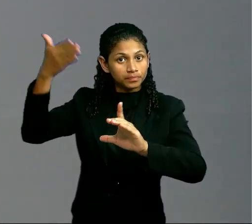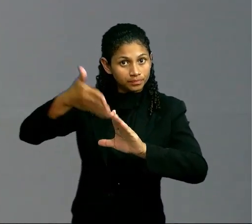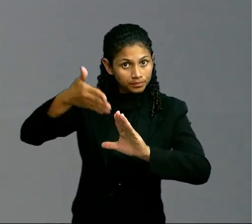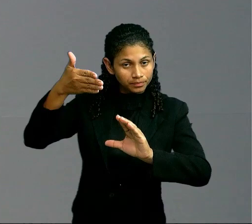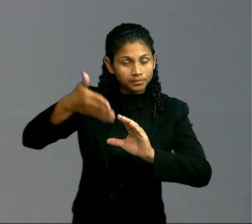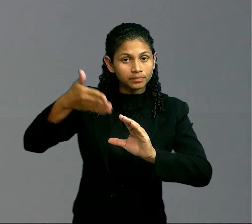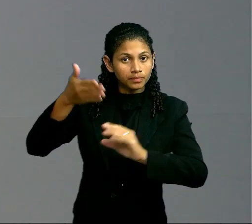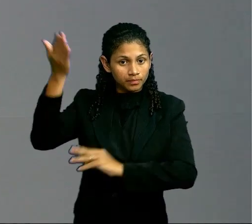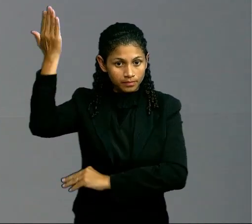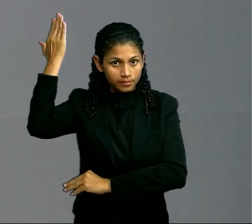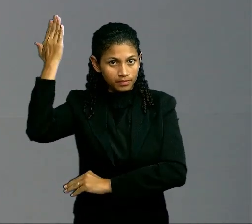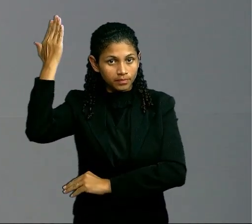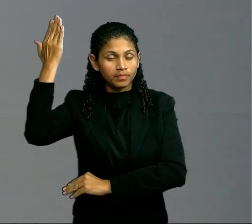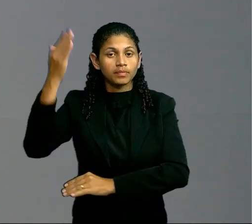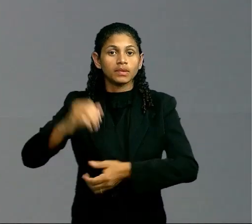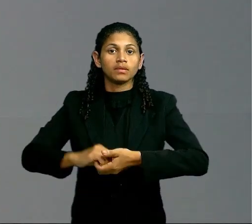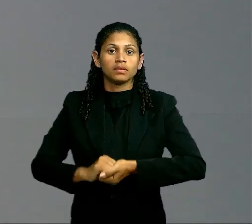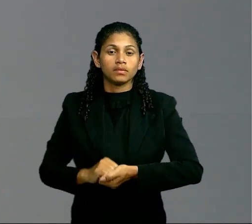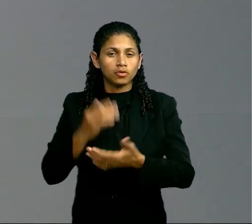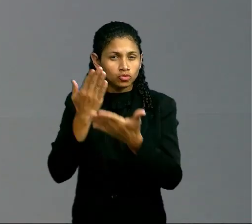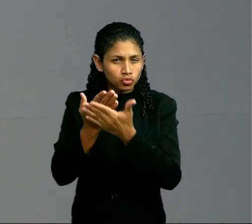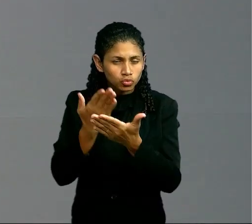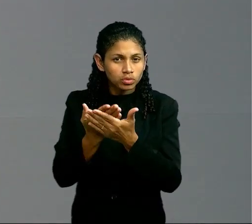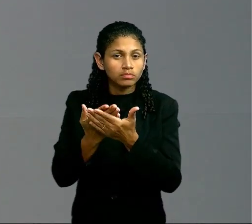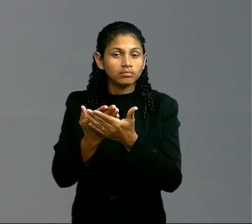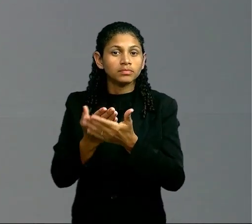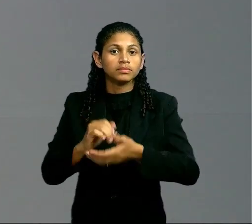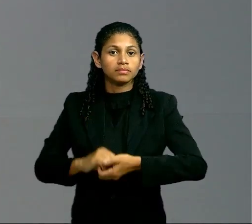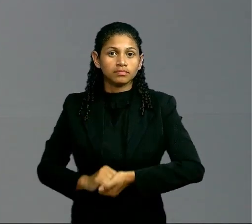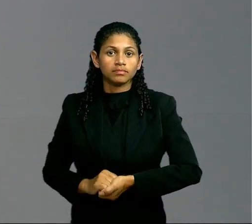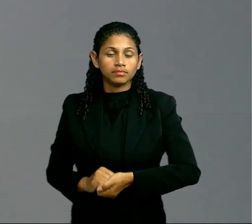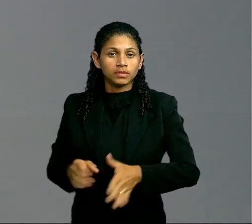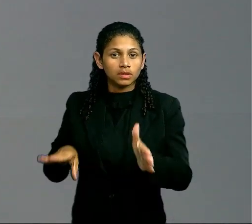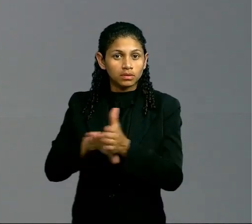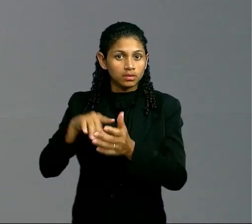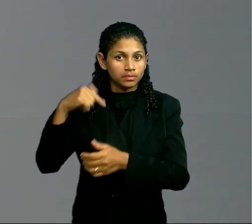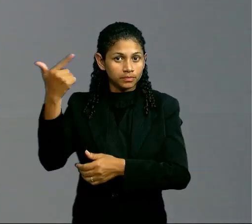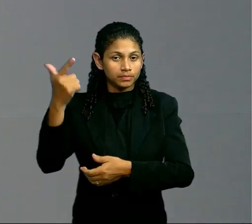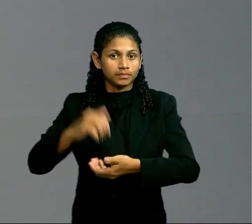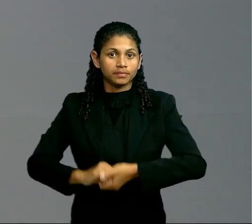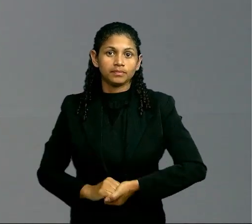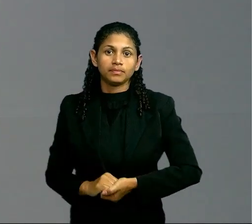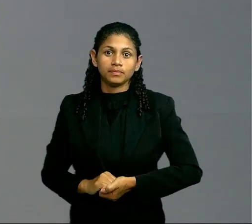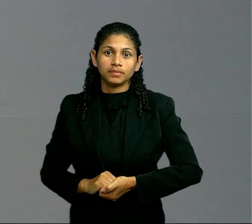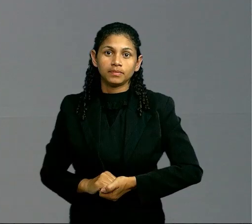nossas plataformas. Acessem, estudem e até a próxima.